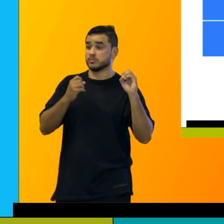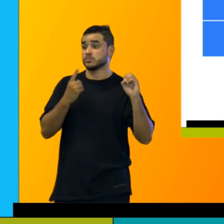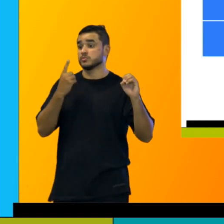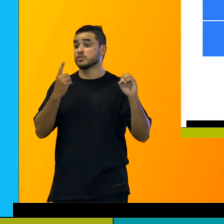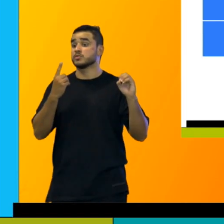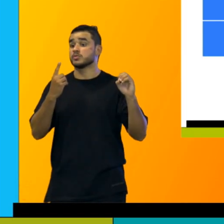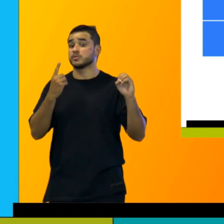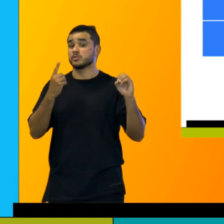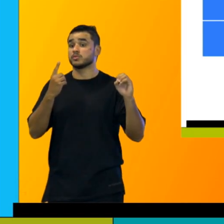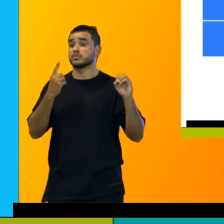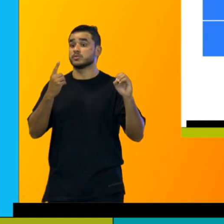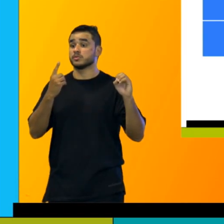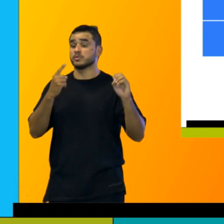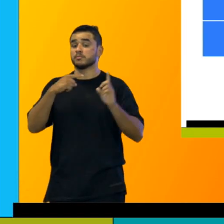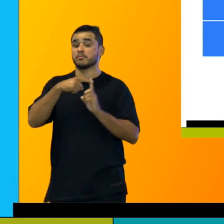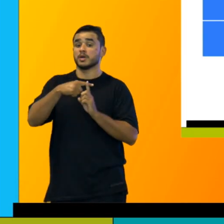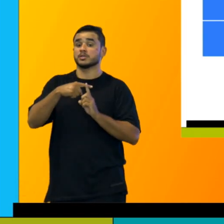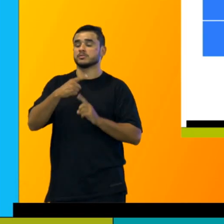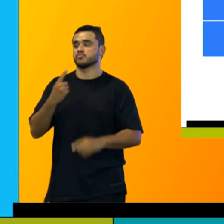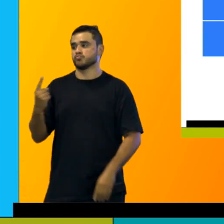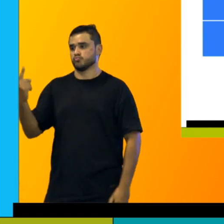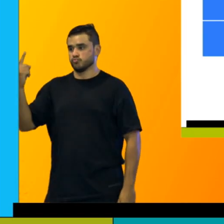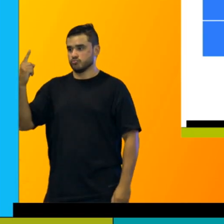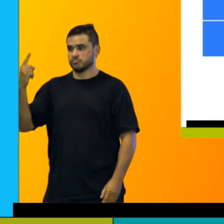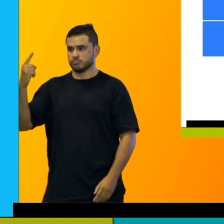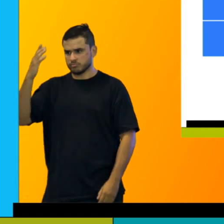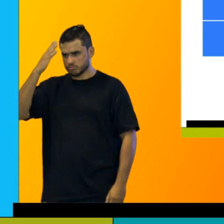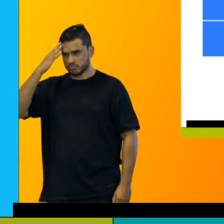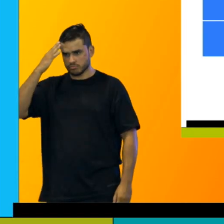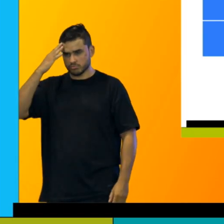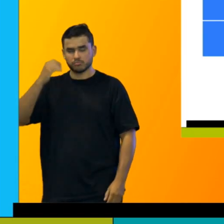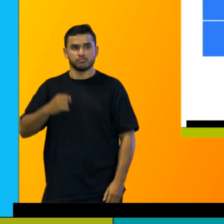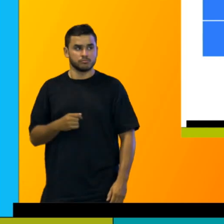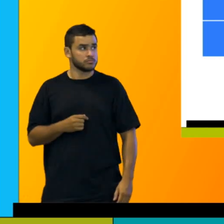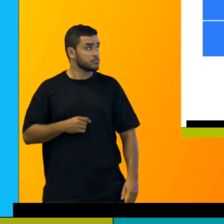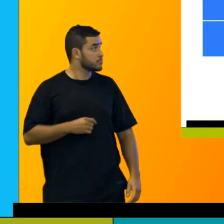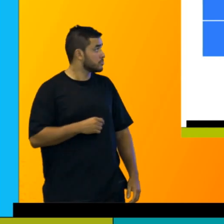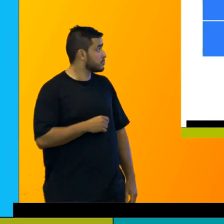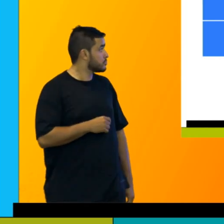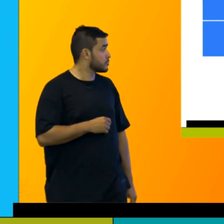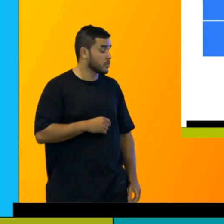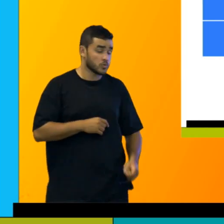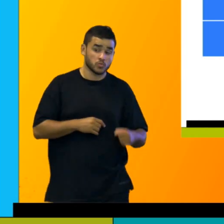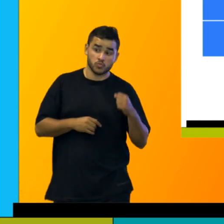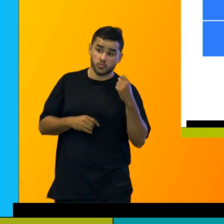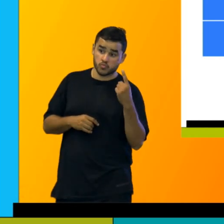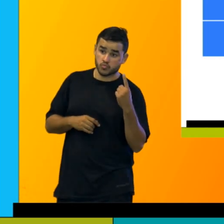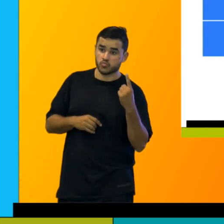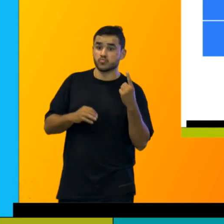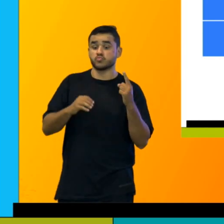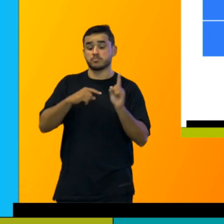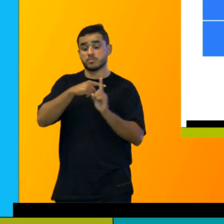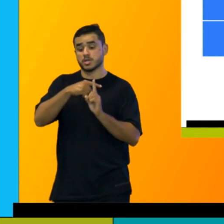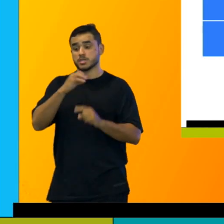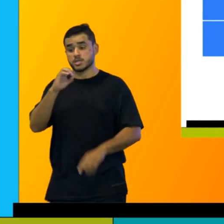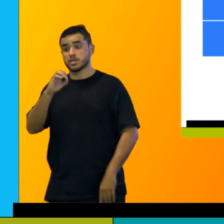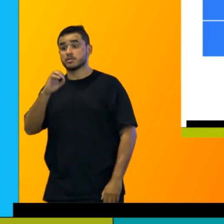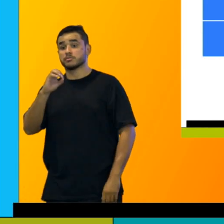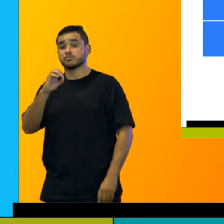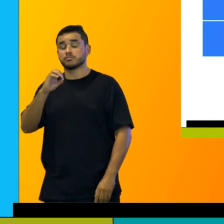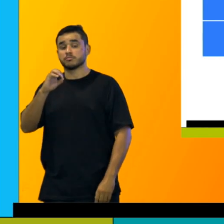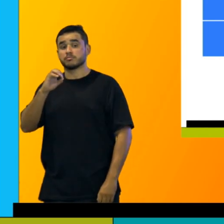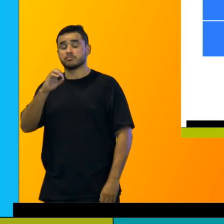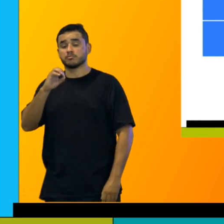1, quanto é 0 mais 1? 1. A terceira coluna é a soma, ó. Se o A for 1 e o B for 0, quanto é 1 mais